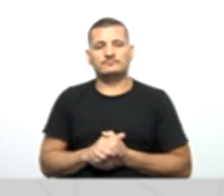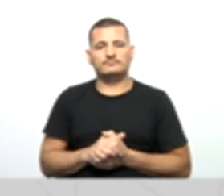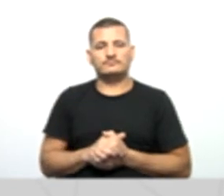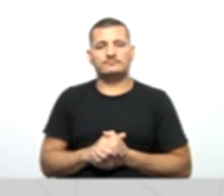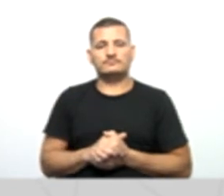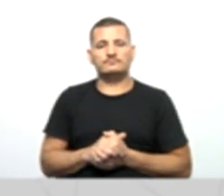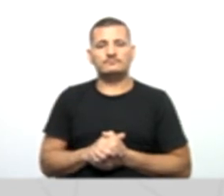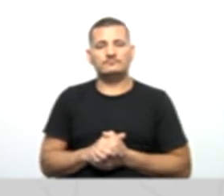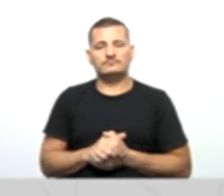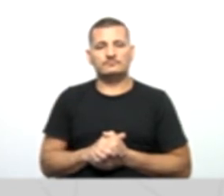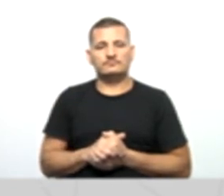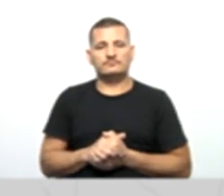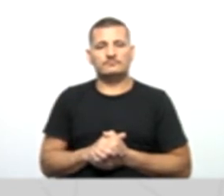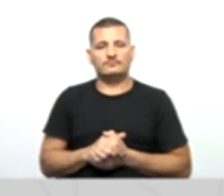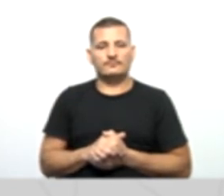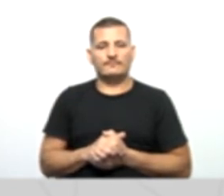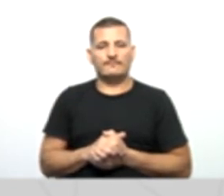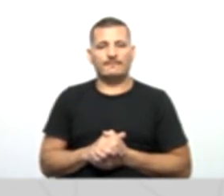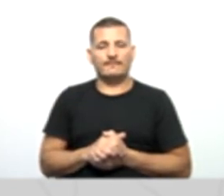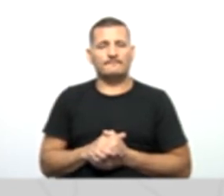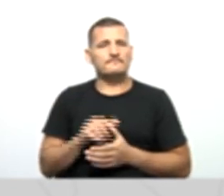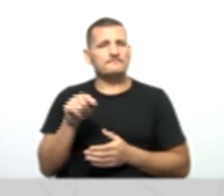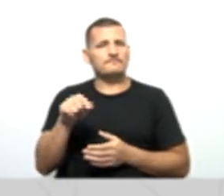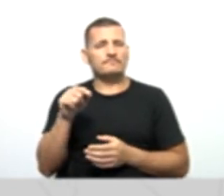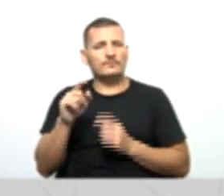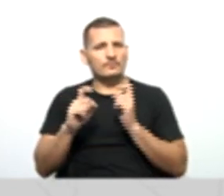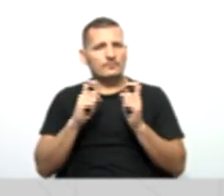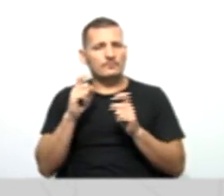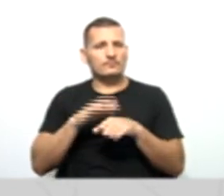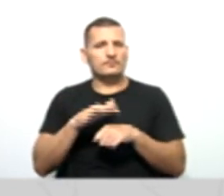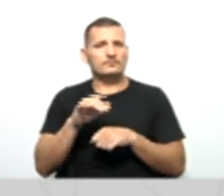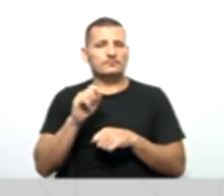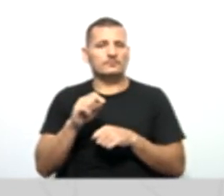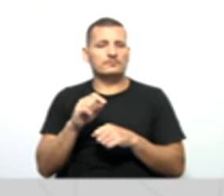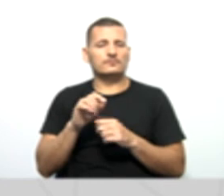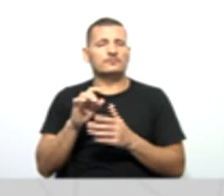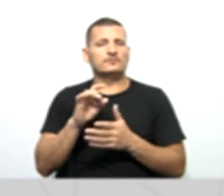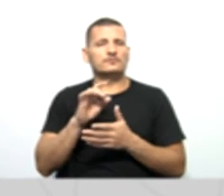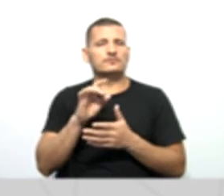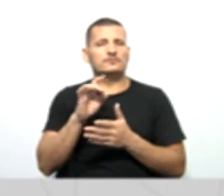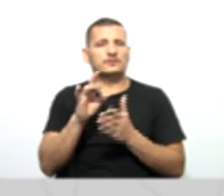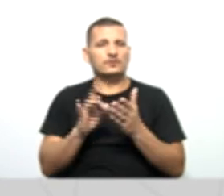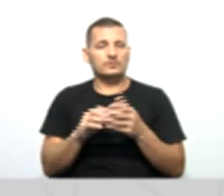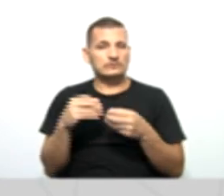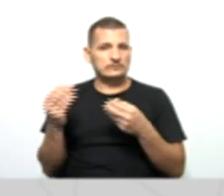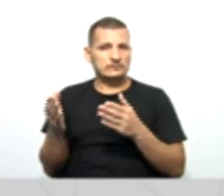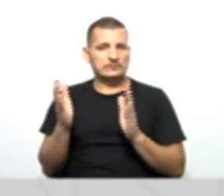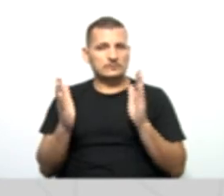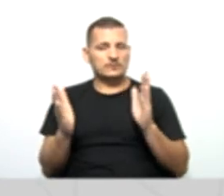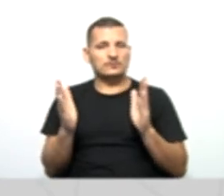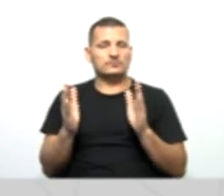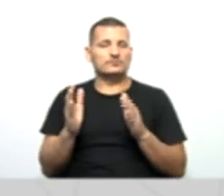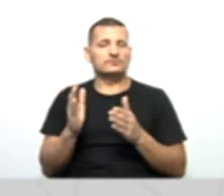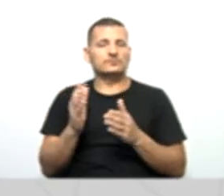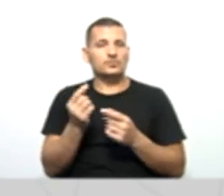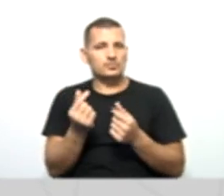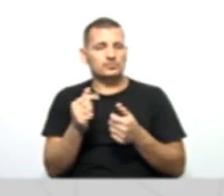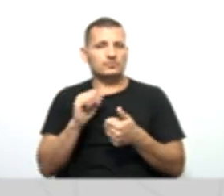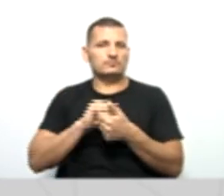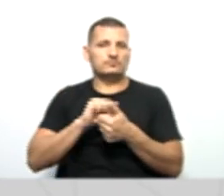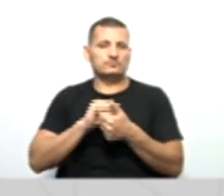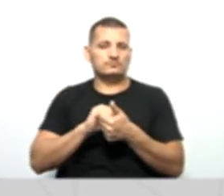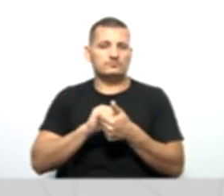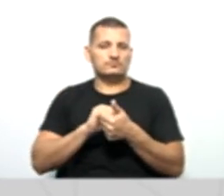Aqui, a maior preocupação está com a entrega de cada atividade prevista dentro do prazo, custo e qualidade.